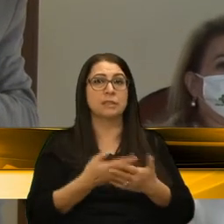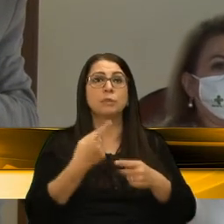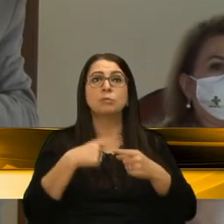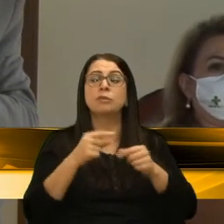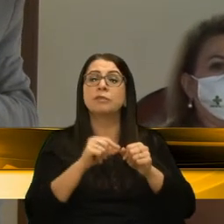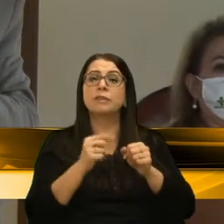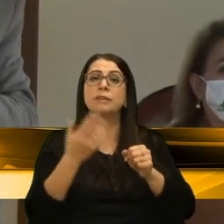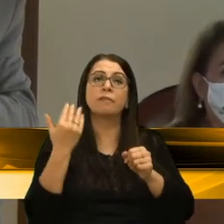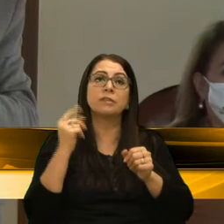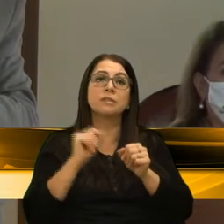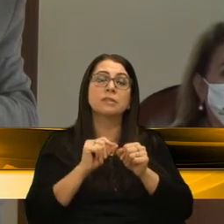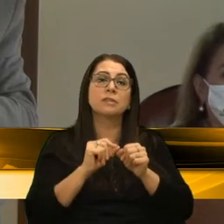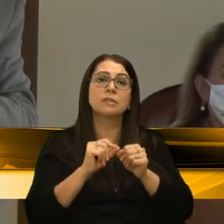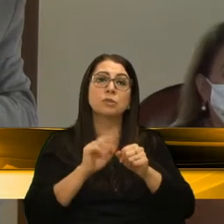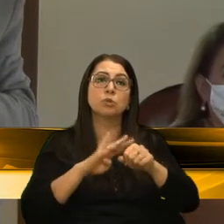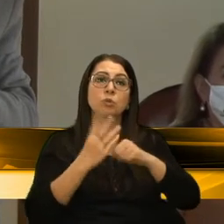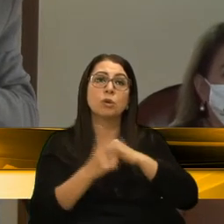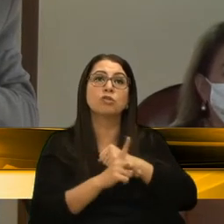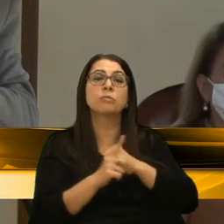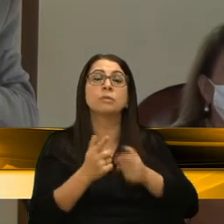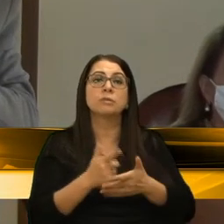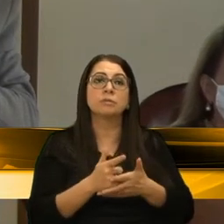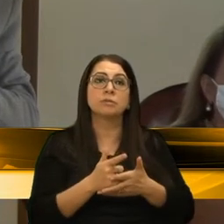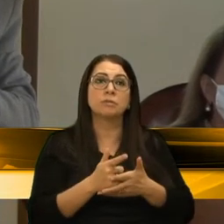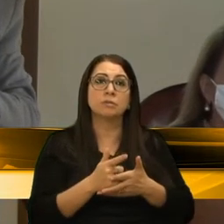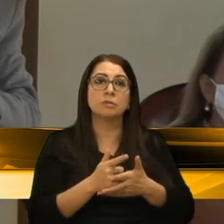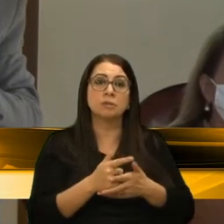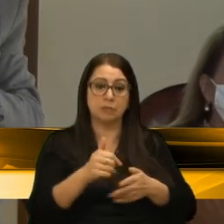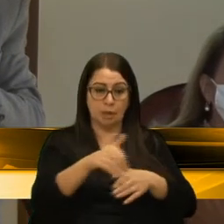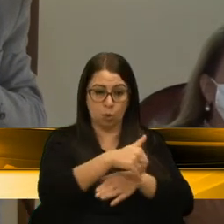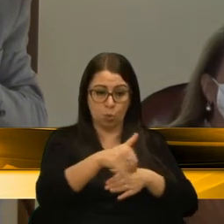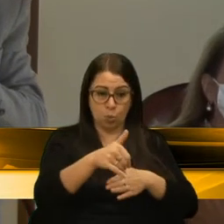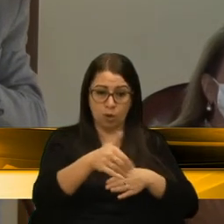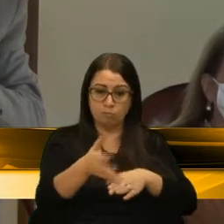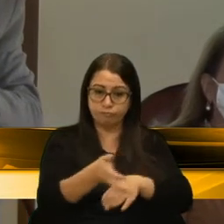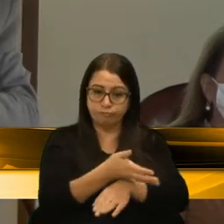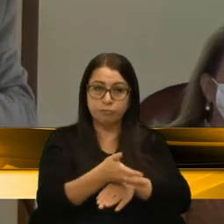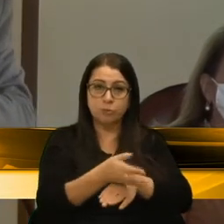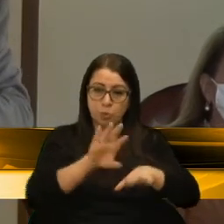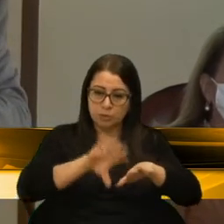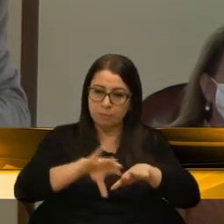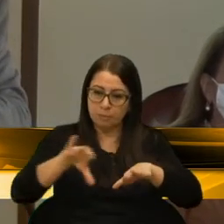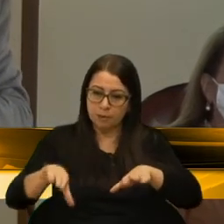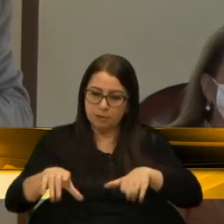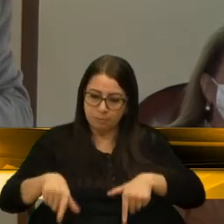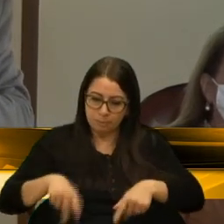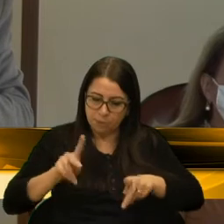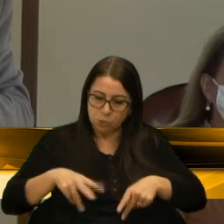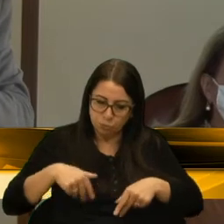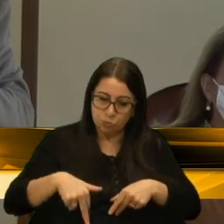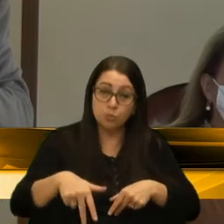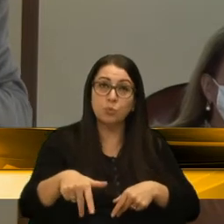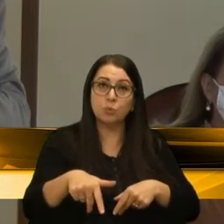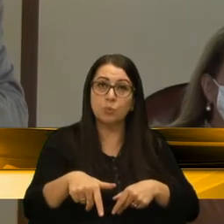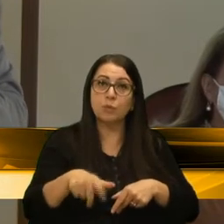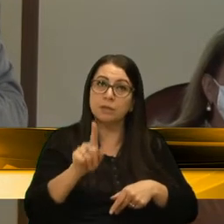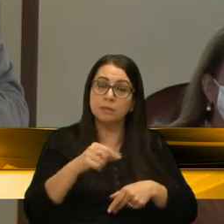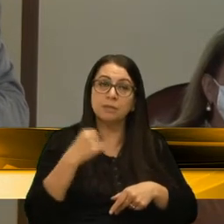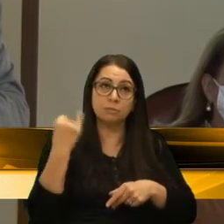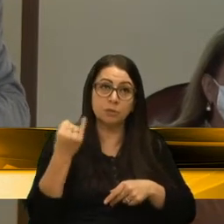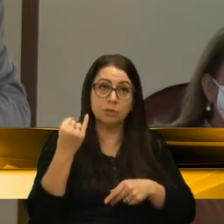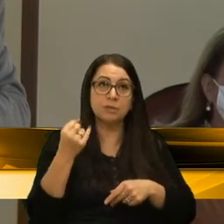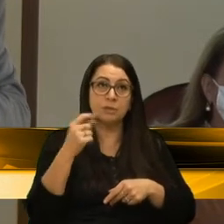fazia antigamente nos loteamentos? O arruamento, o espaço do passeio, esse é importante que